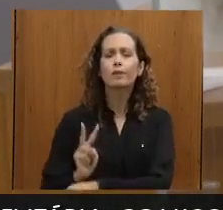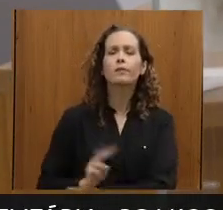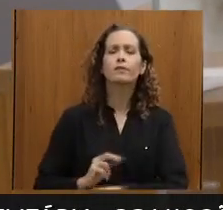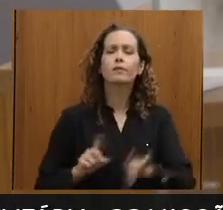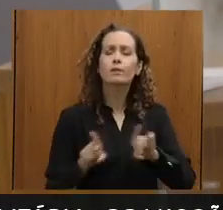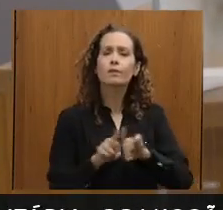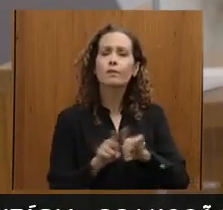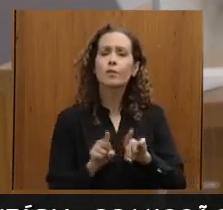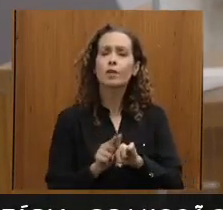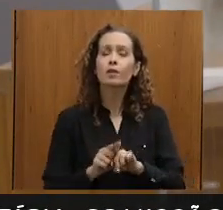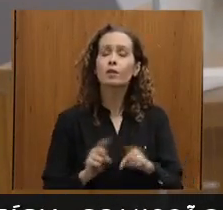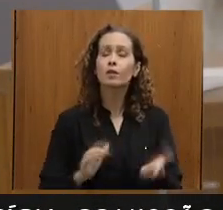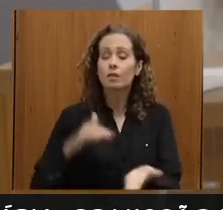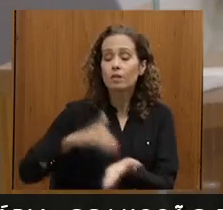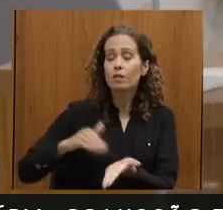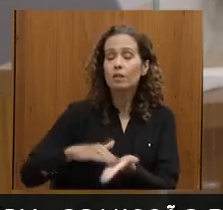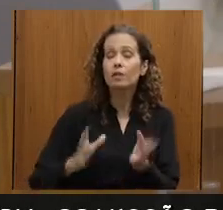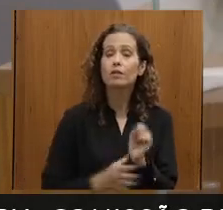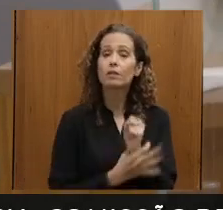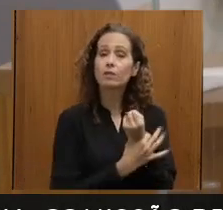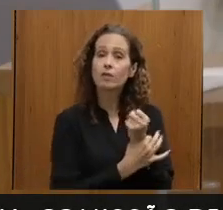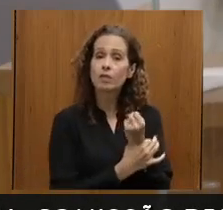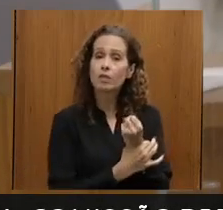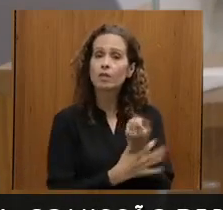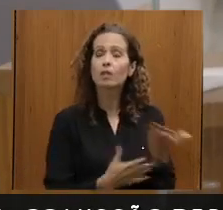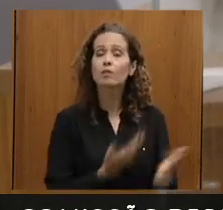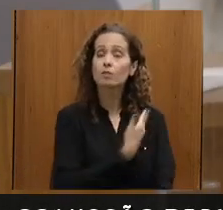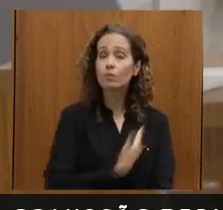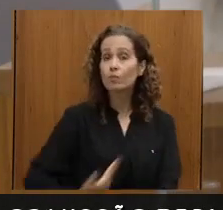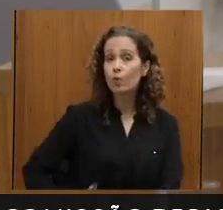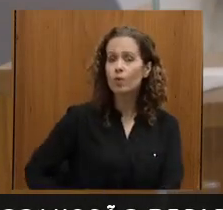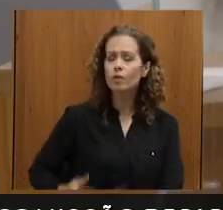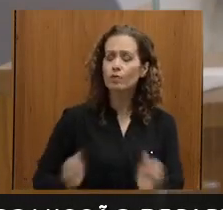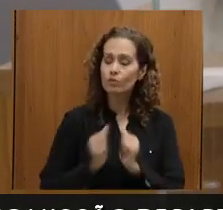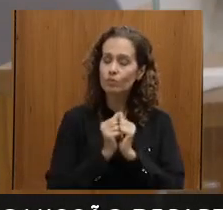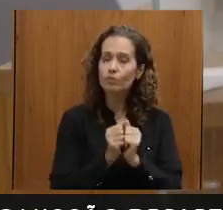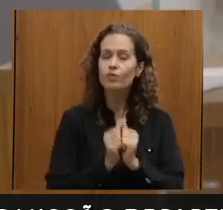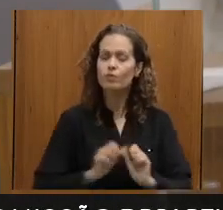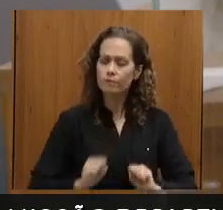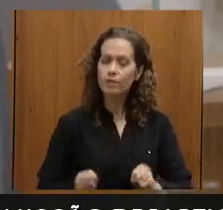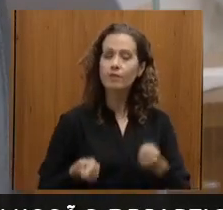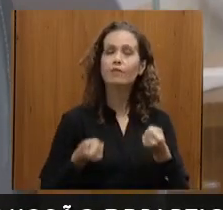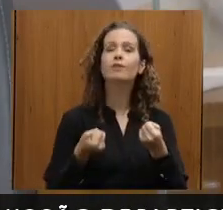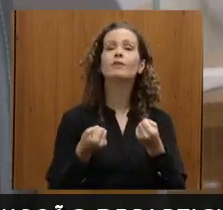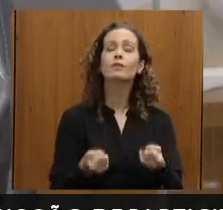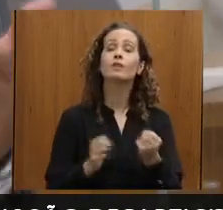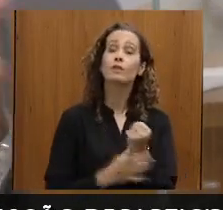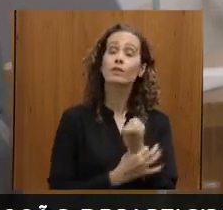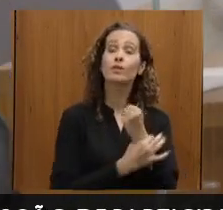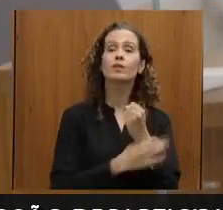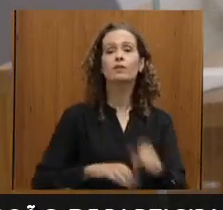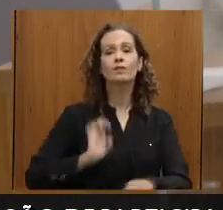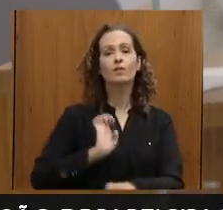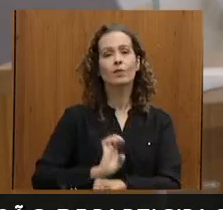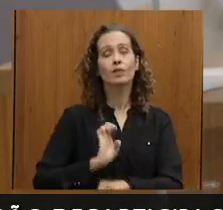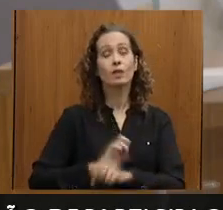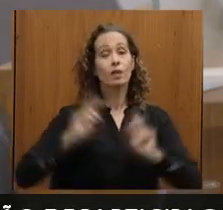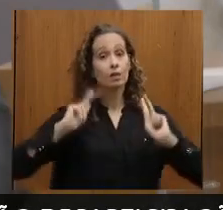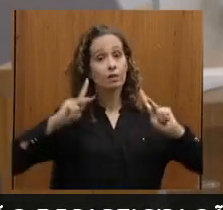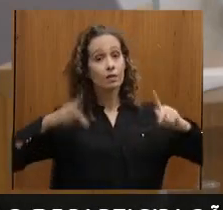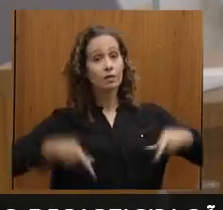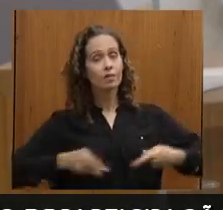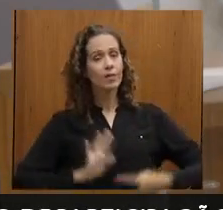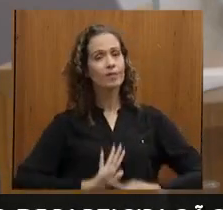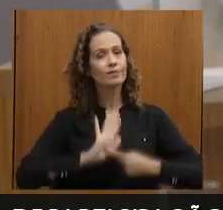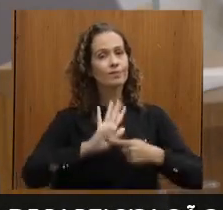da nossa Secretaria de Segurança Pública, que acabam juntos fortalecendo a segurança do nosso Estado e vem esse reconhecimento que